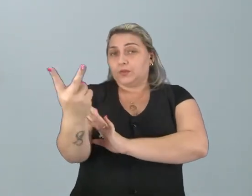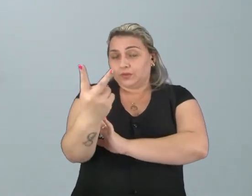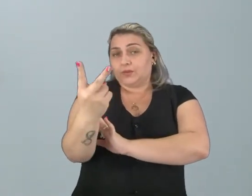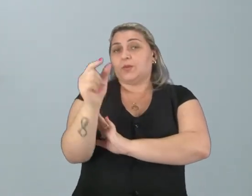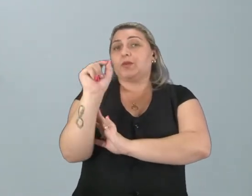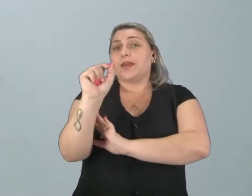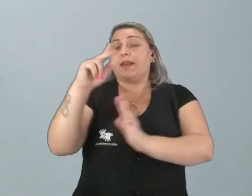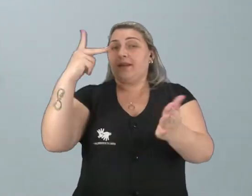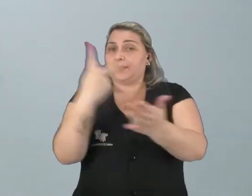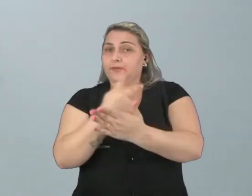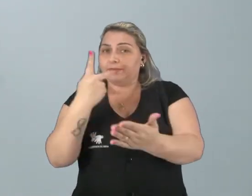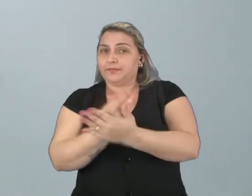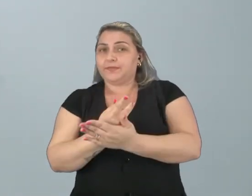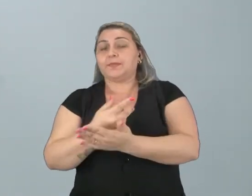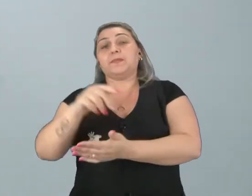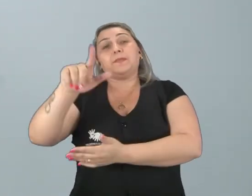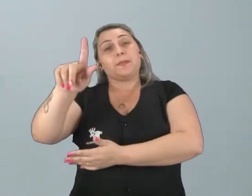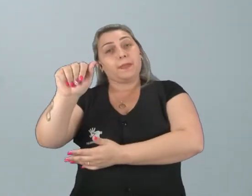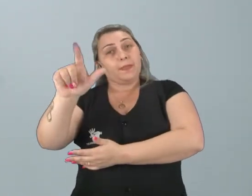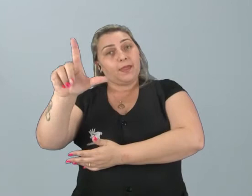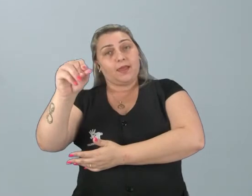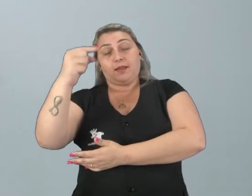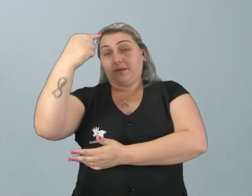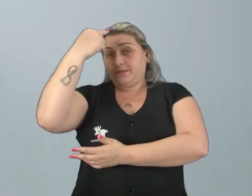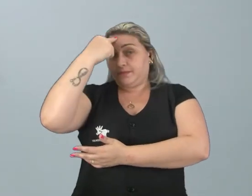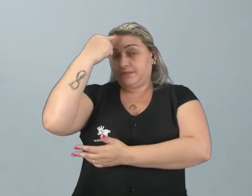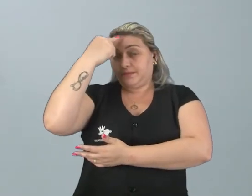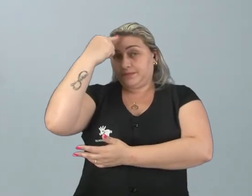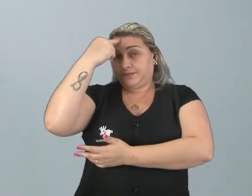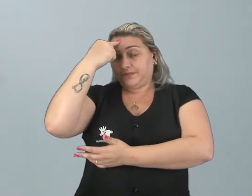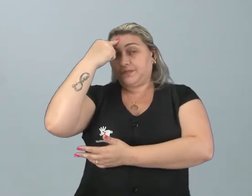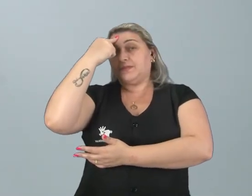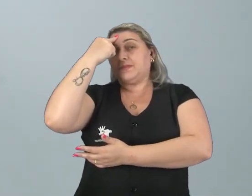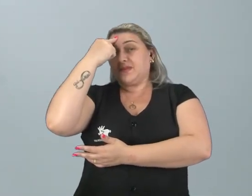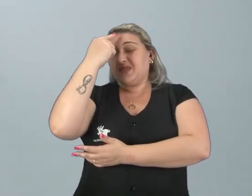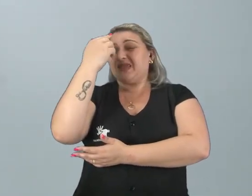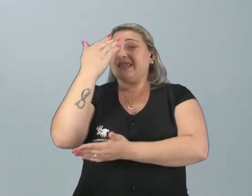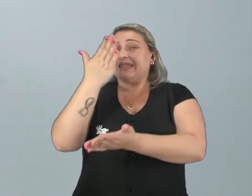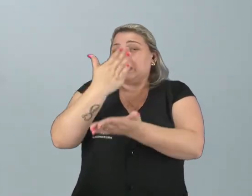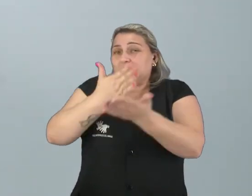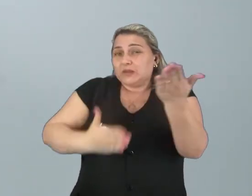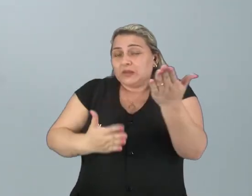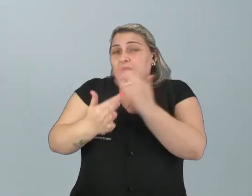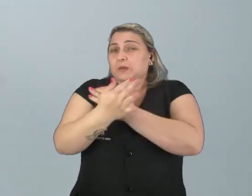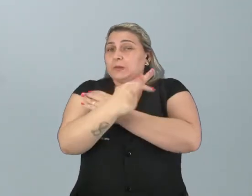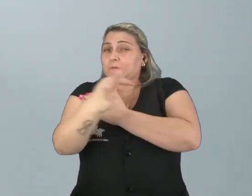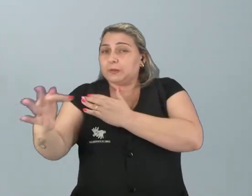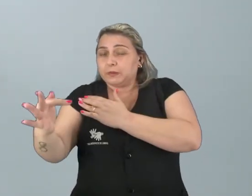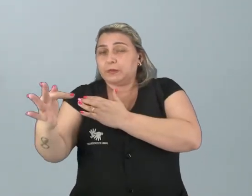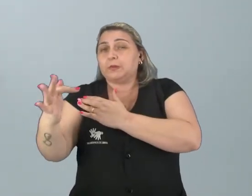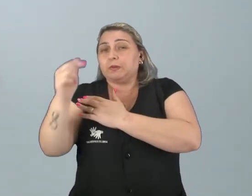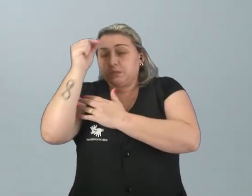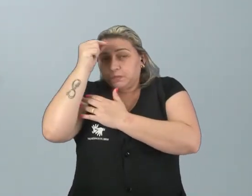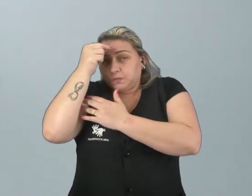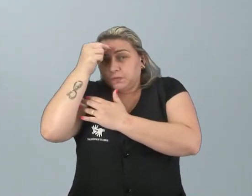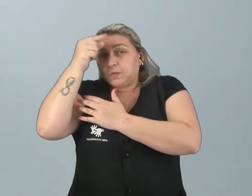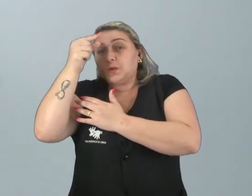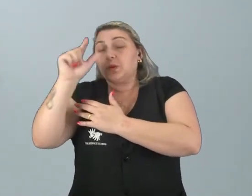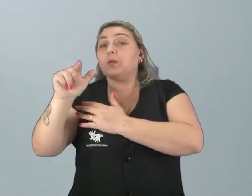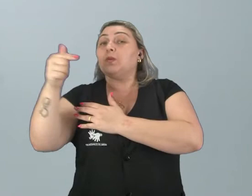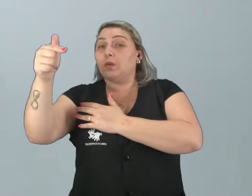como vício. A palavra galo na cabeça, que representou machucado, que acabou crescendo um nó, e o